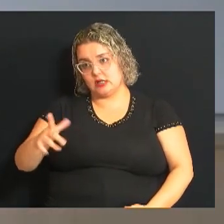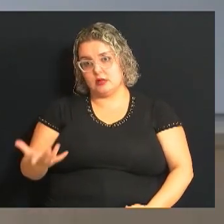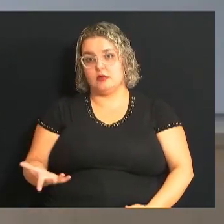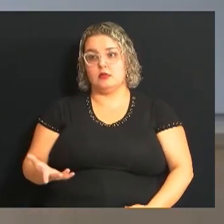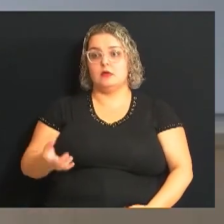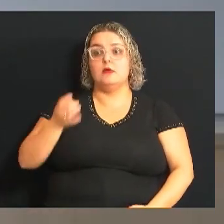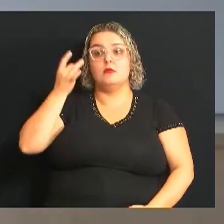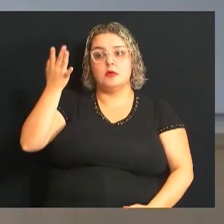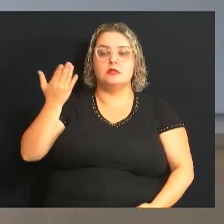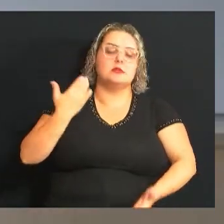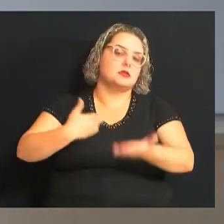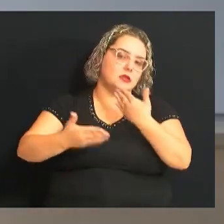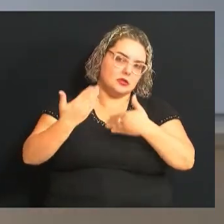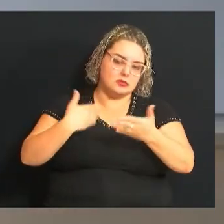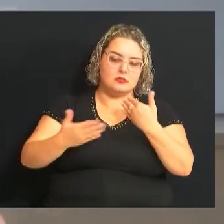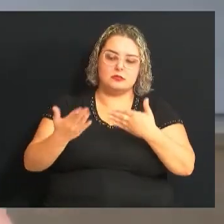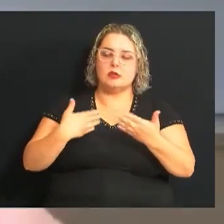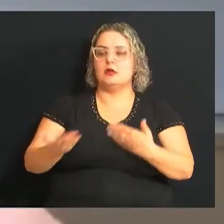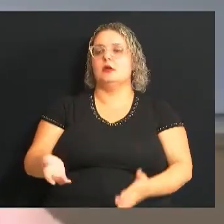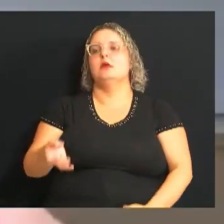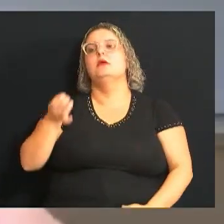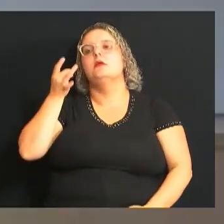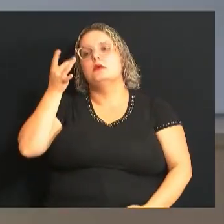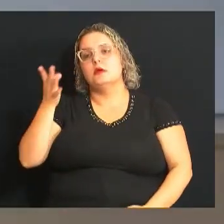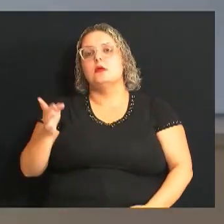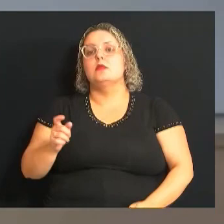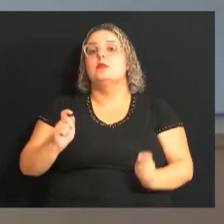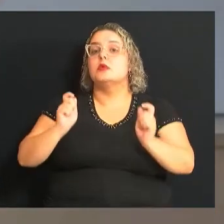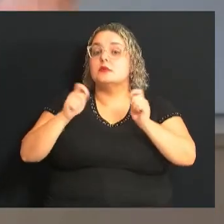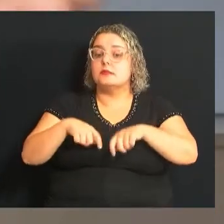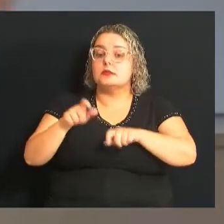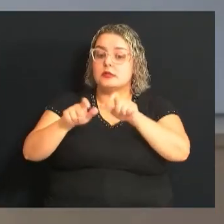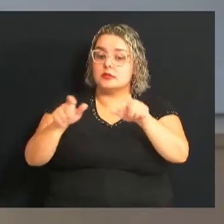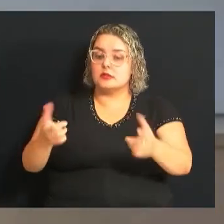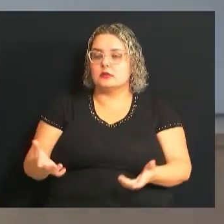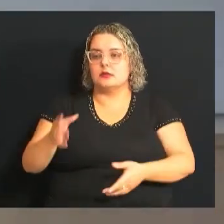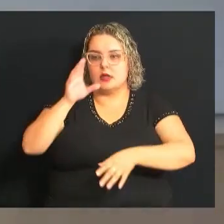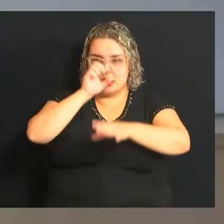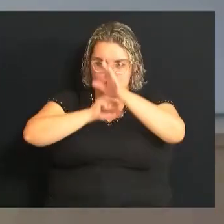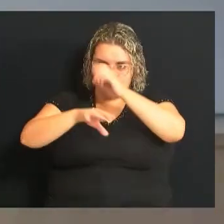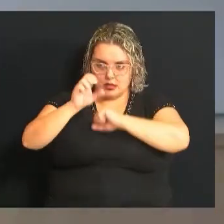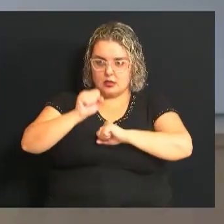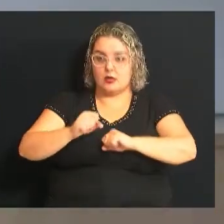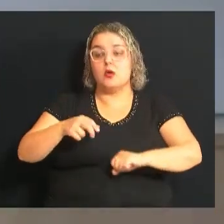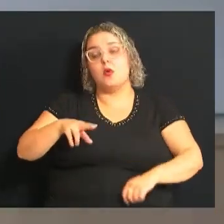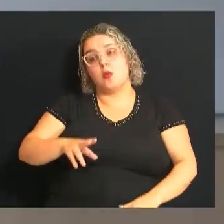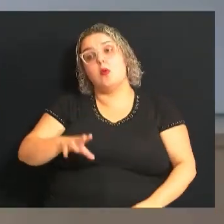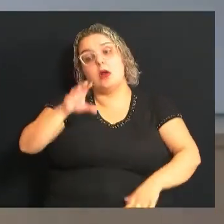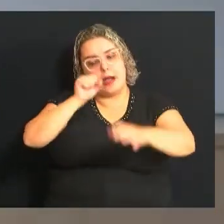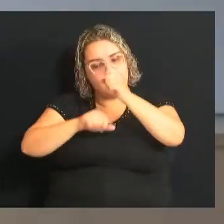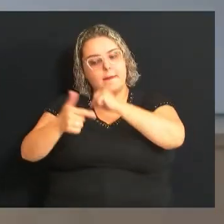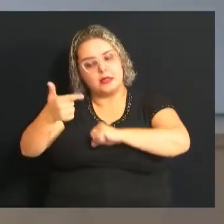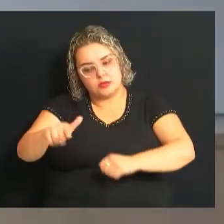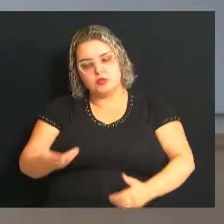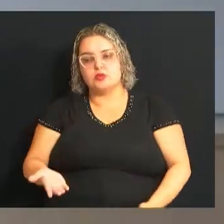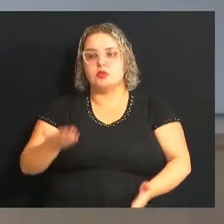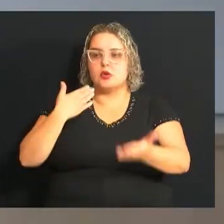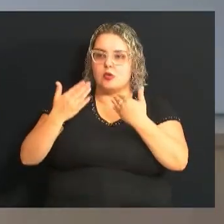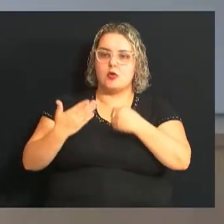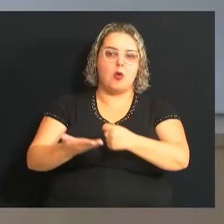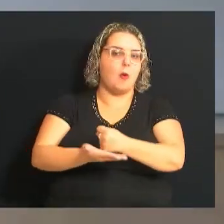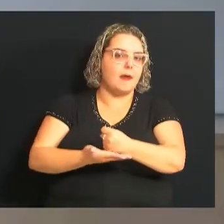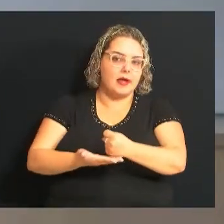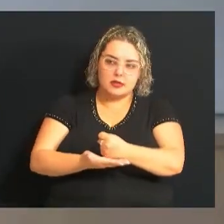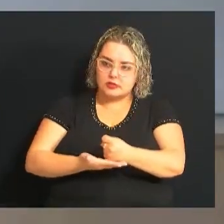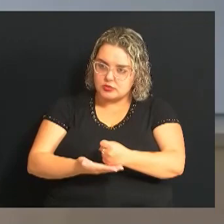O trabalho dele é ser um facilitador, possibilitar que as pessoas aprendam ou reaprendam a conversar minimamente, porque eu